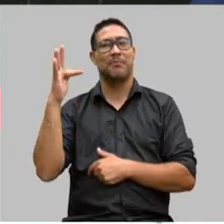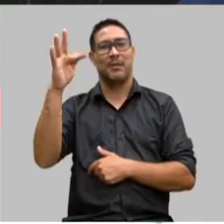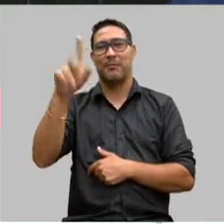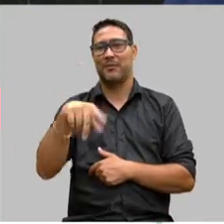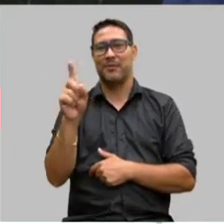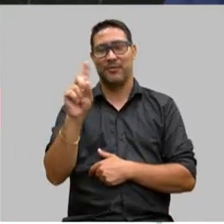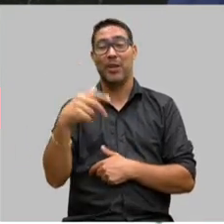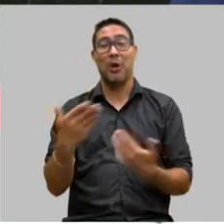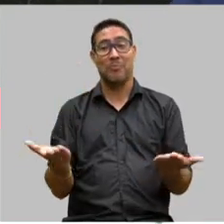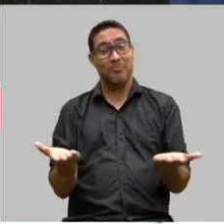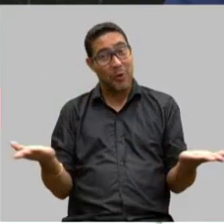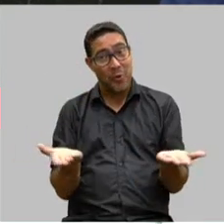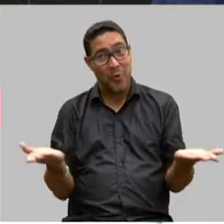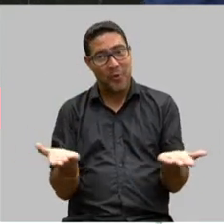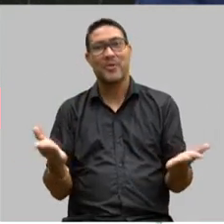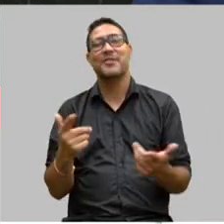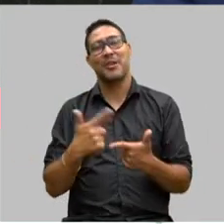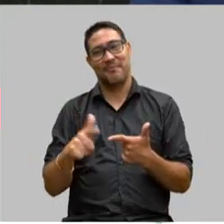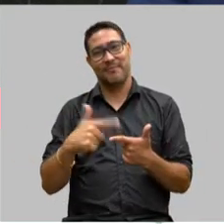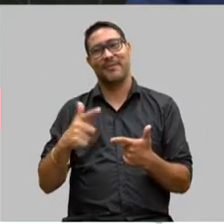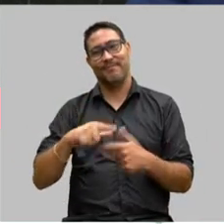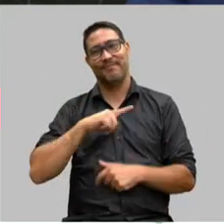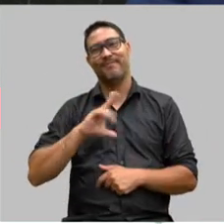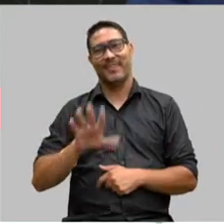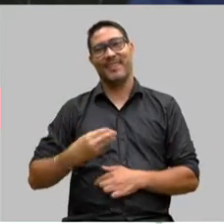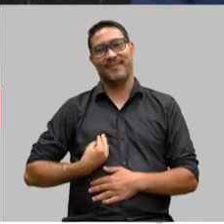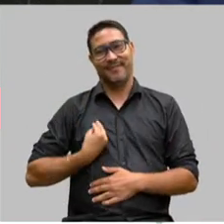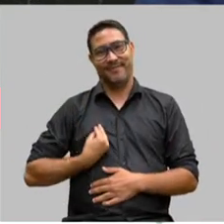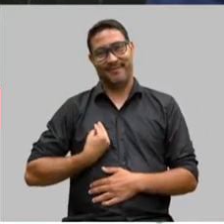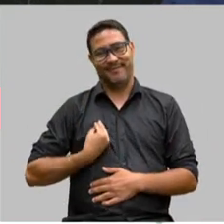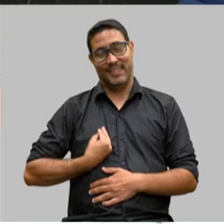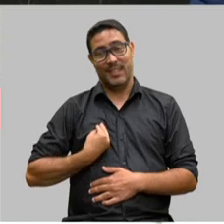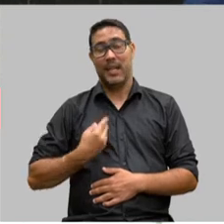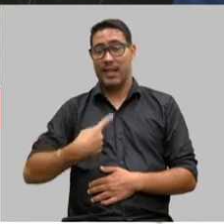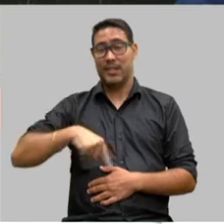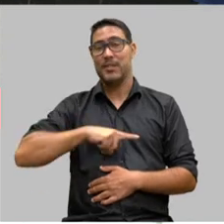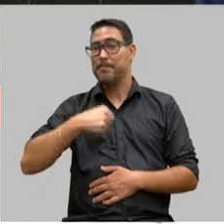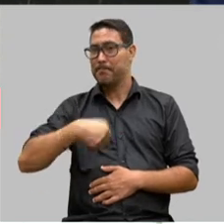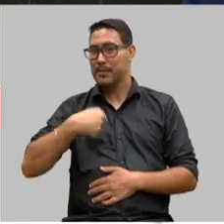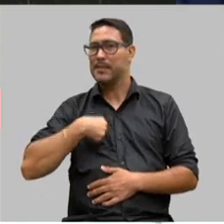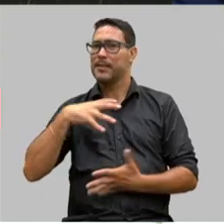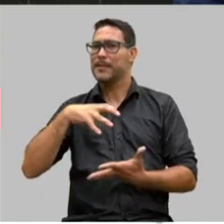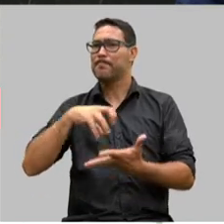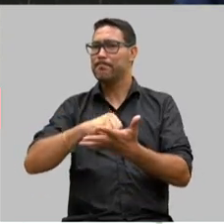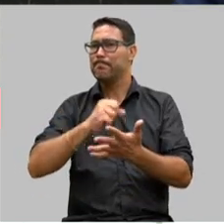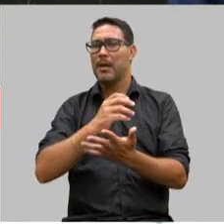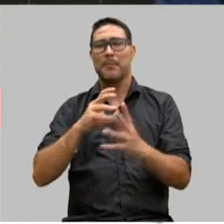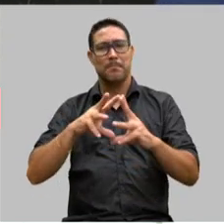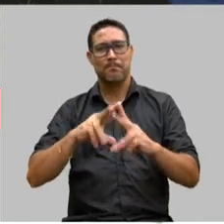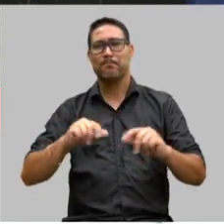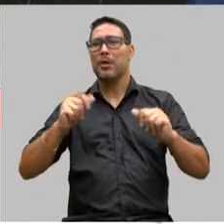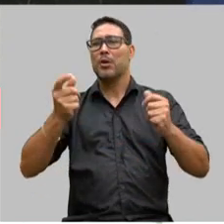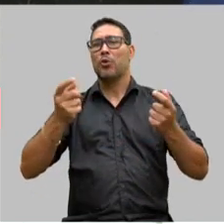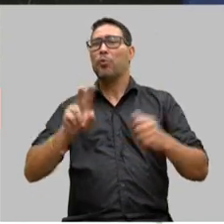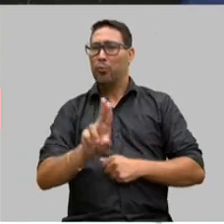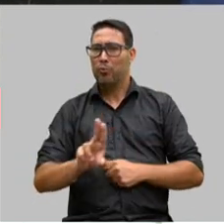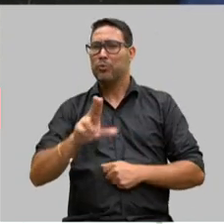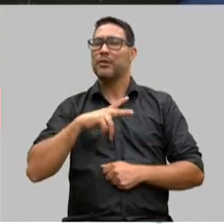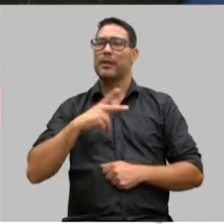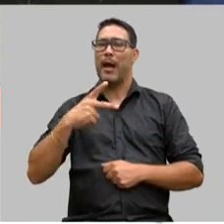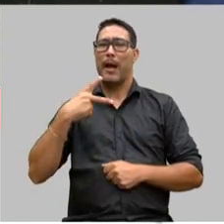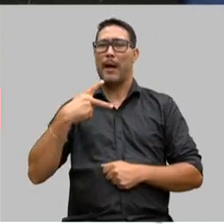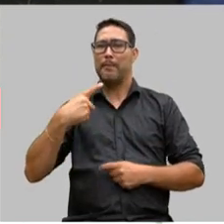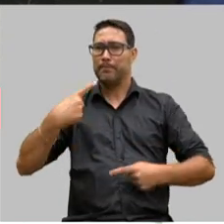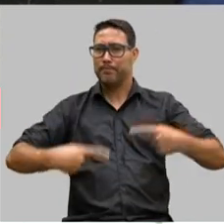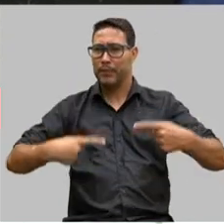presente que nós precisamos, de fato, atacar, trabalhar em políticas públicas, em bases legislativas,